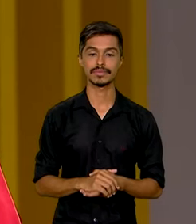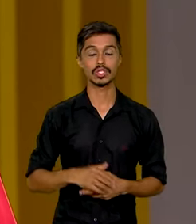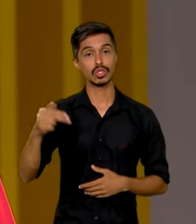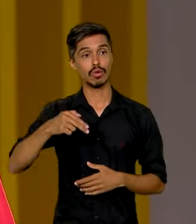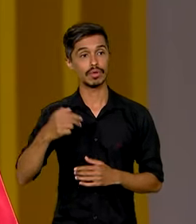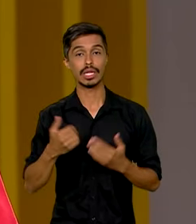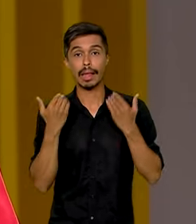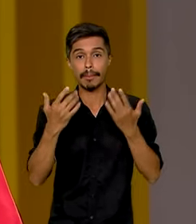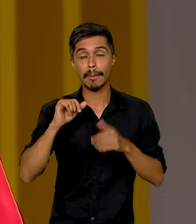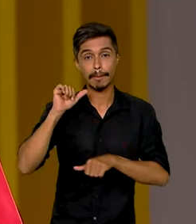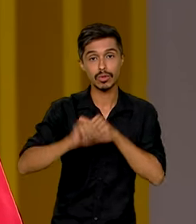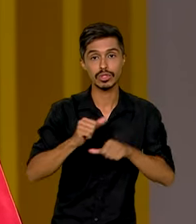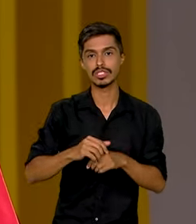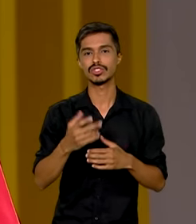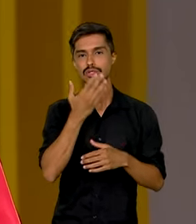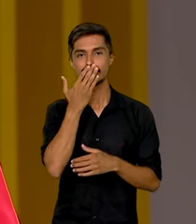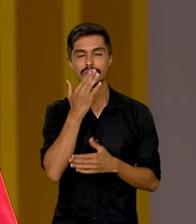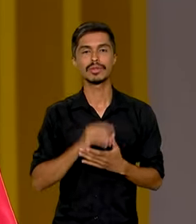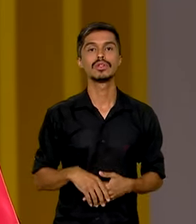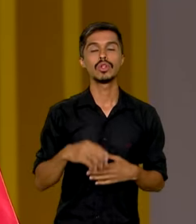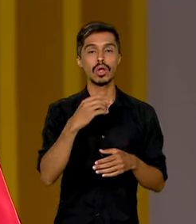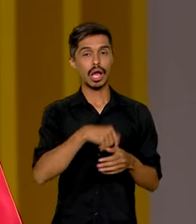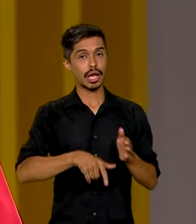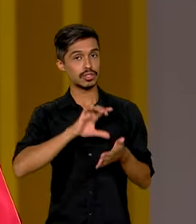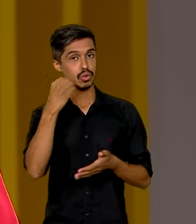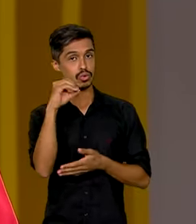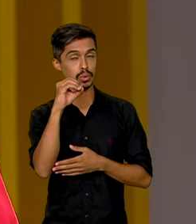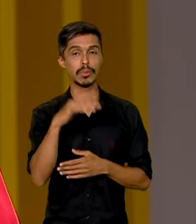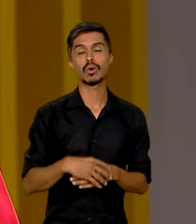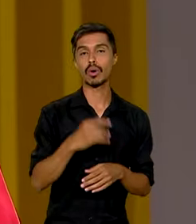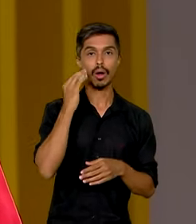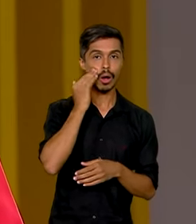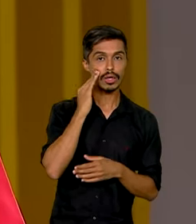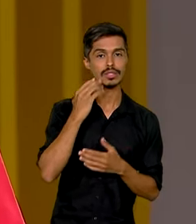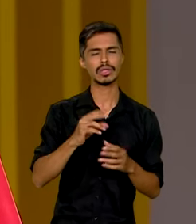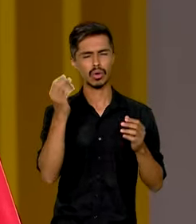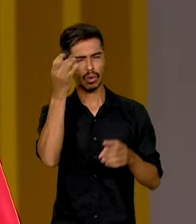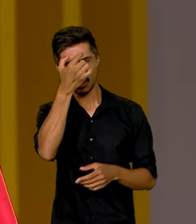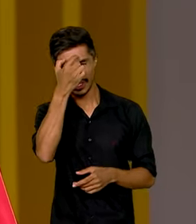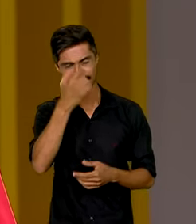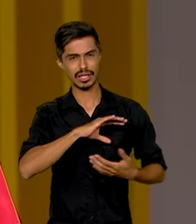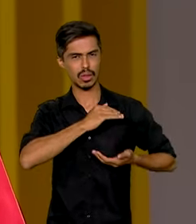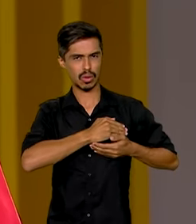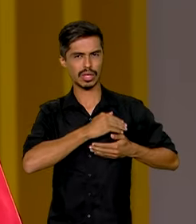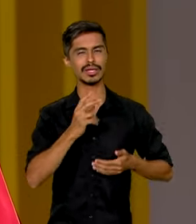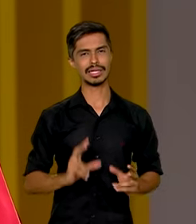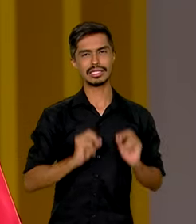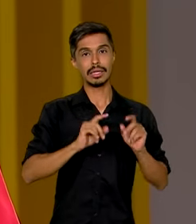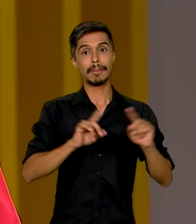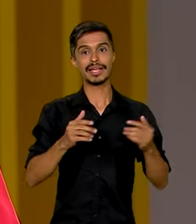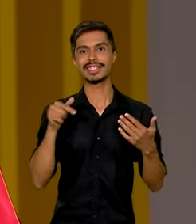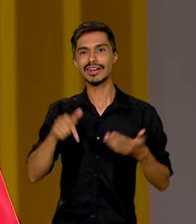novembro traz uma mudança de tons. Vamos do outubro rosa, de conscientização sobre o câncer de mama, para o novembro azul, que lembra